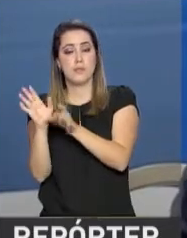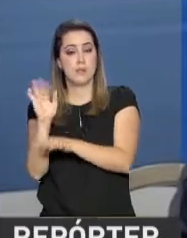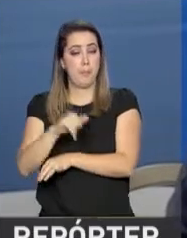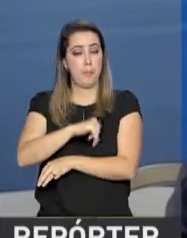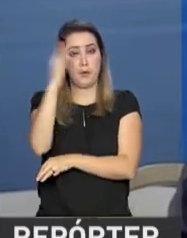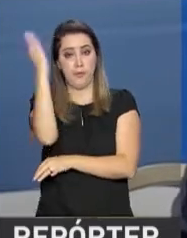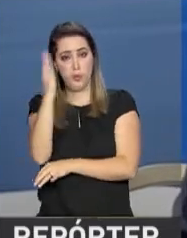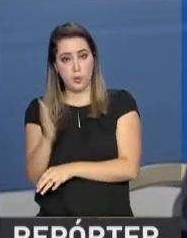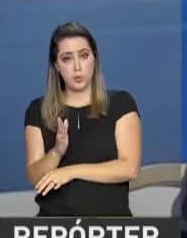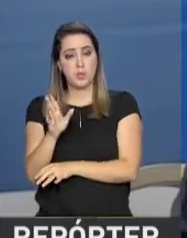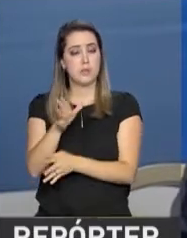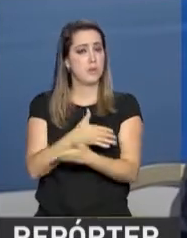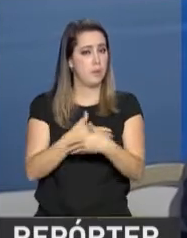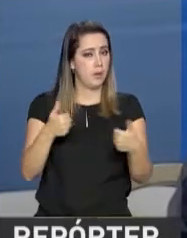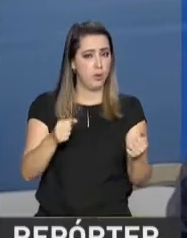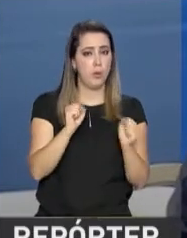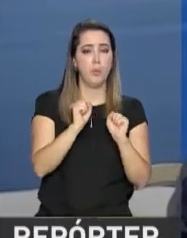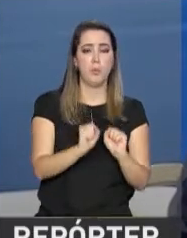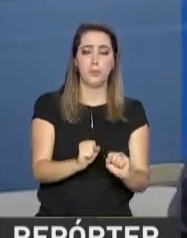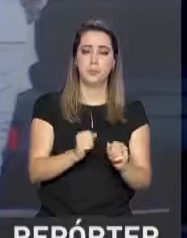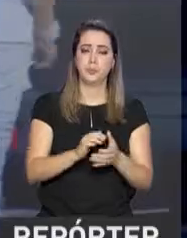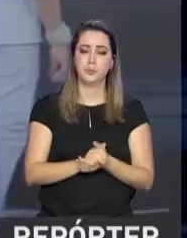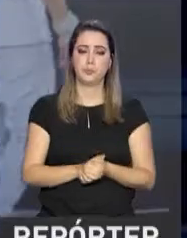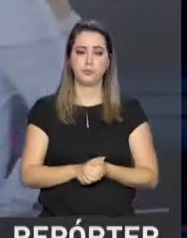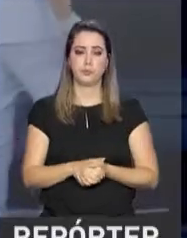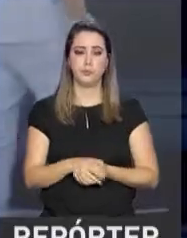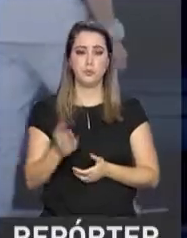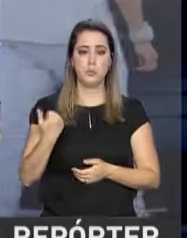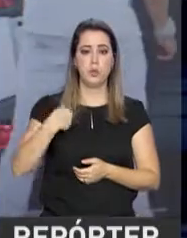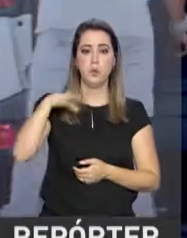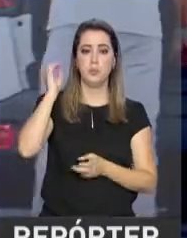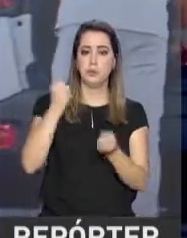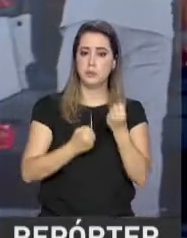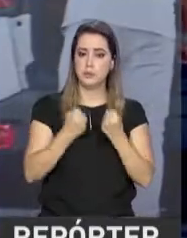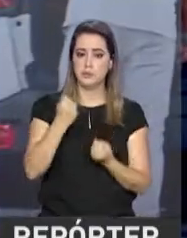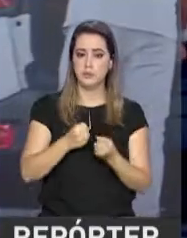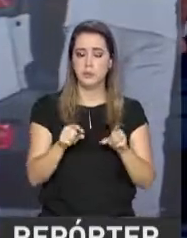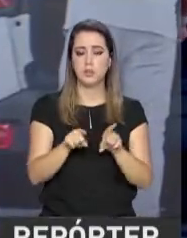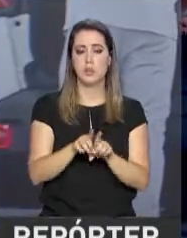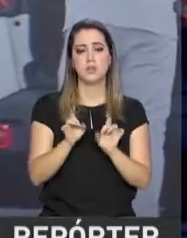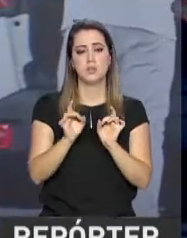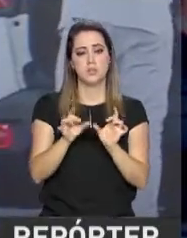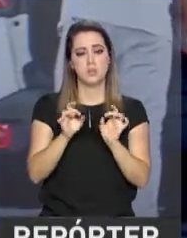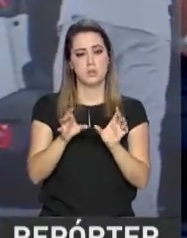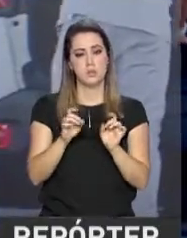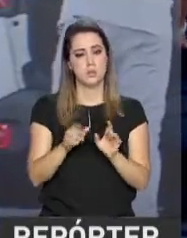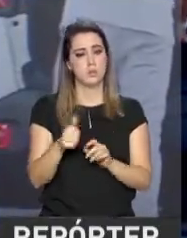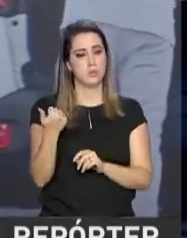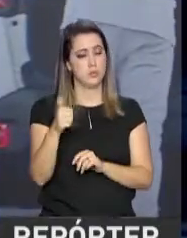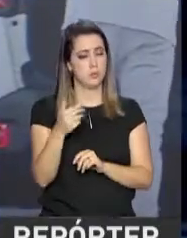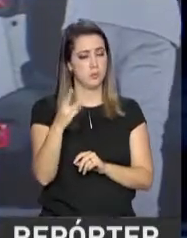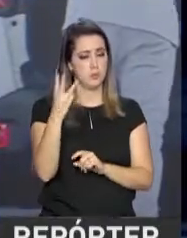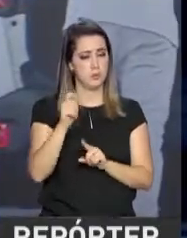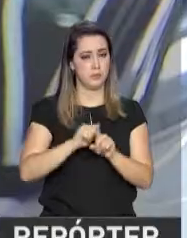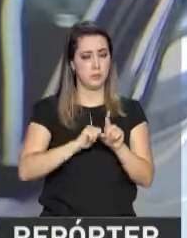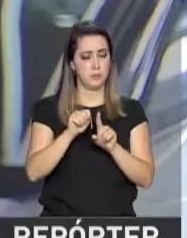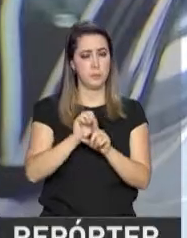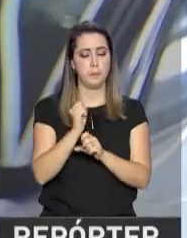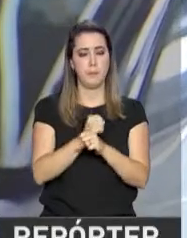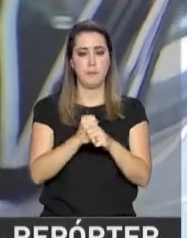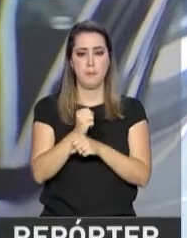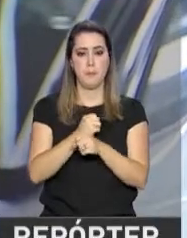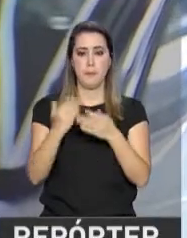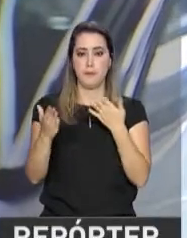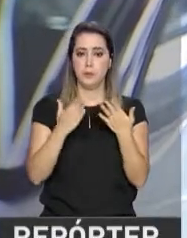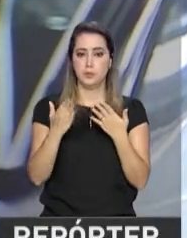uma maior utilização da nossa capacidade instalada. Mais veículos também foram exportados no primeiro trimestre deste ano. Em relação